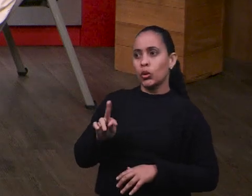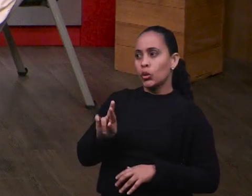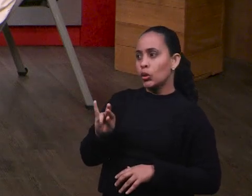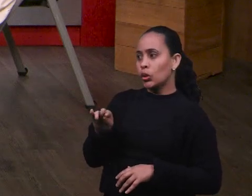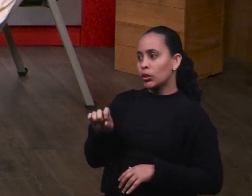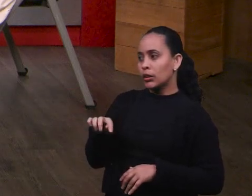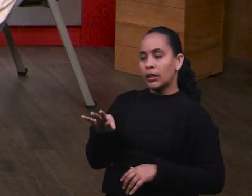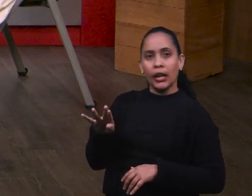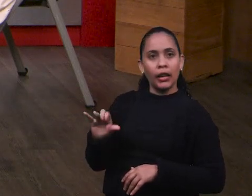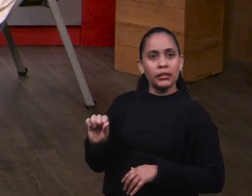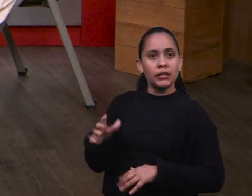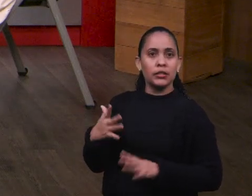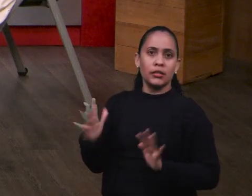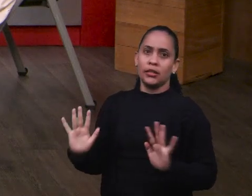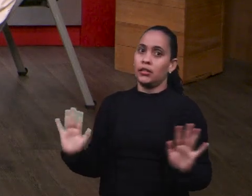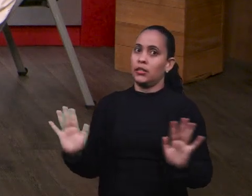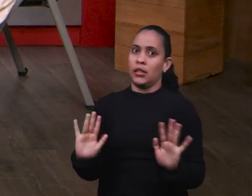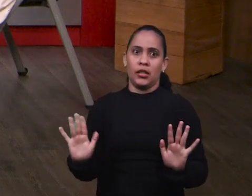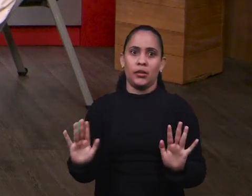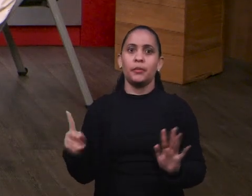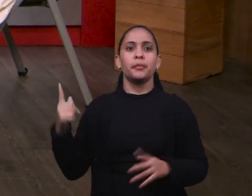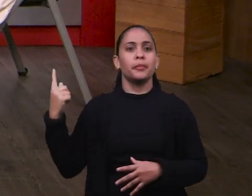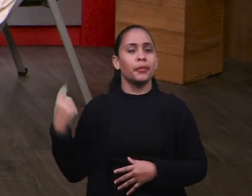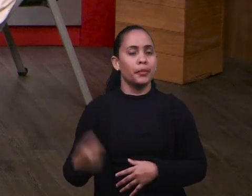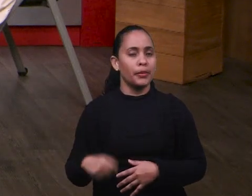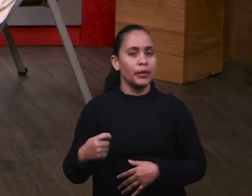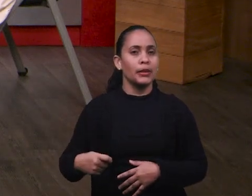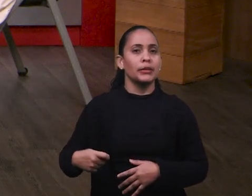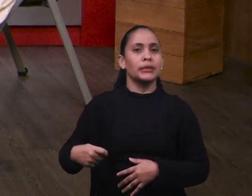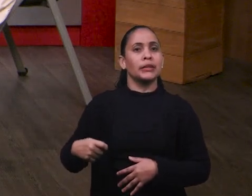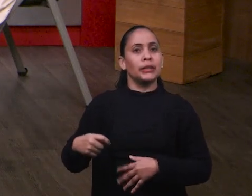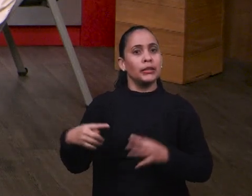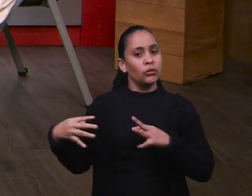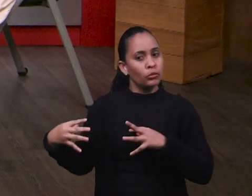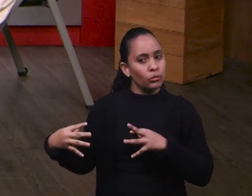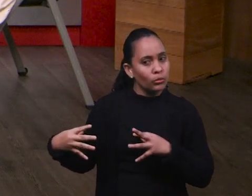ele precisa ter o aporte de todo